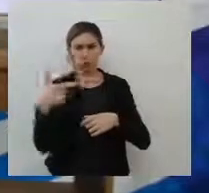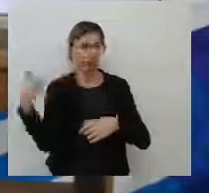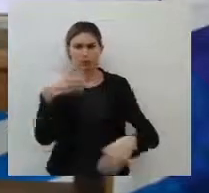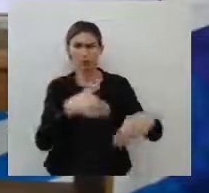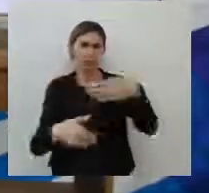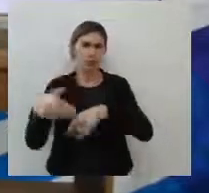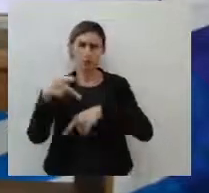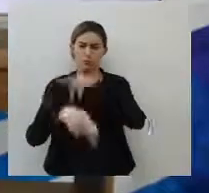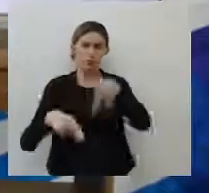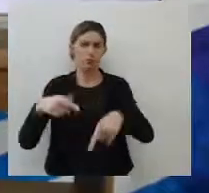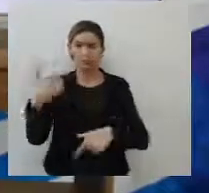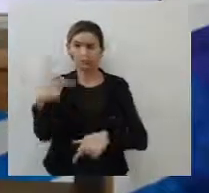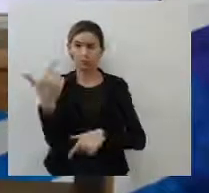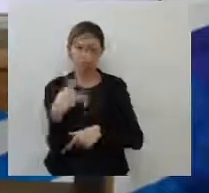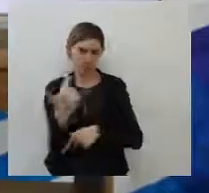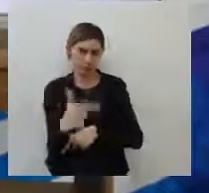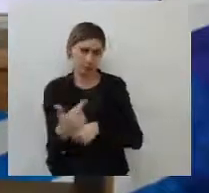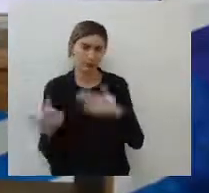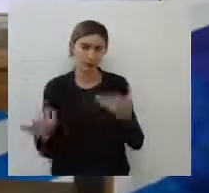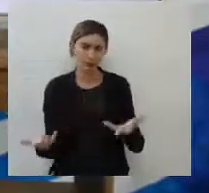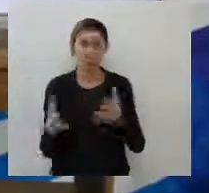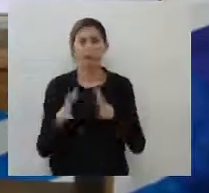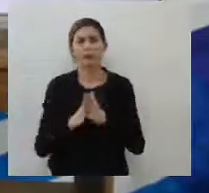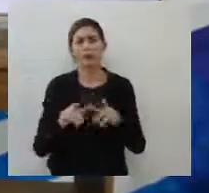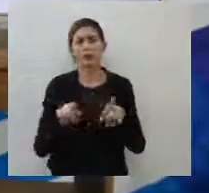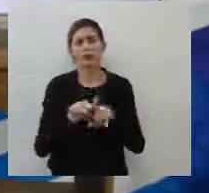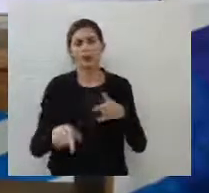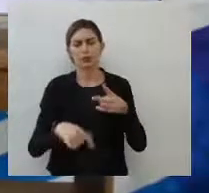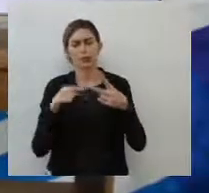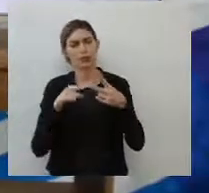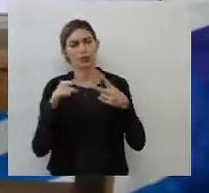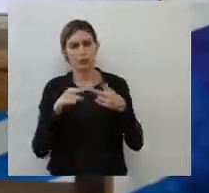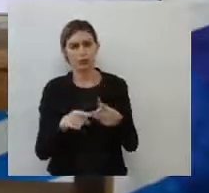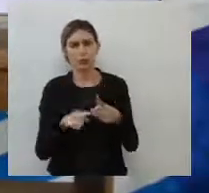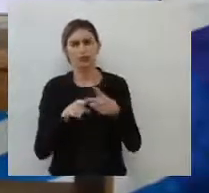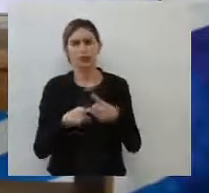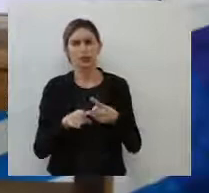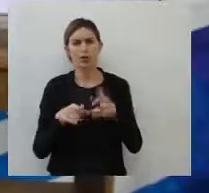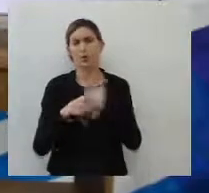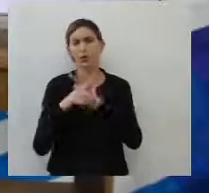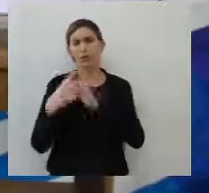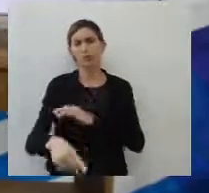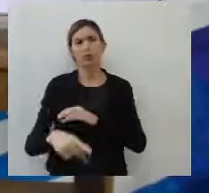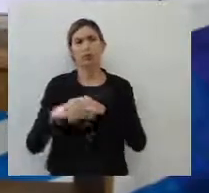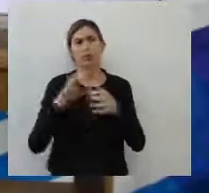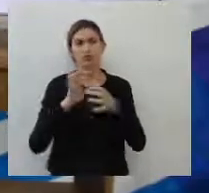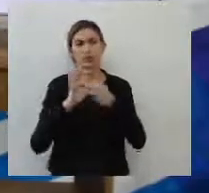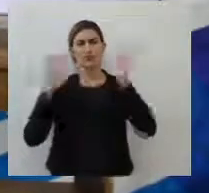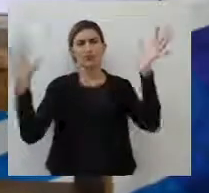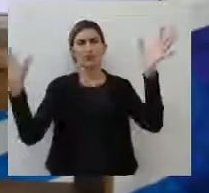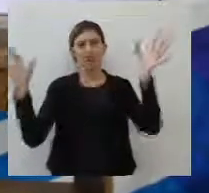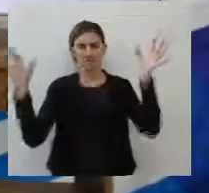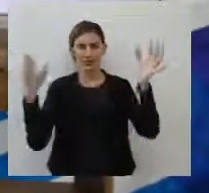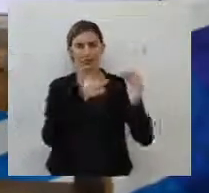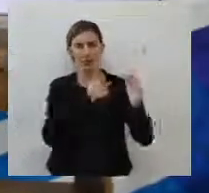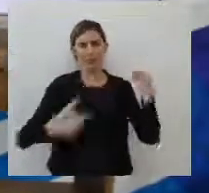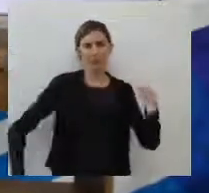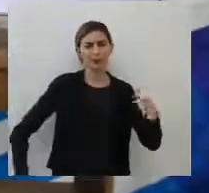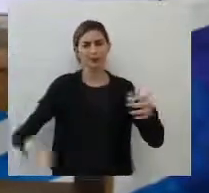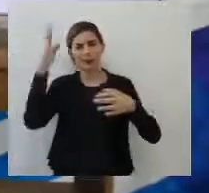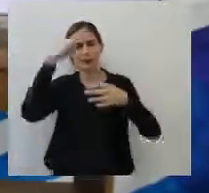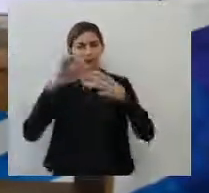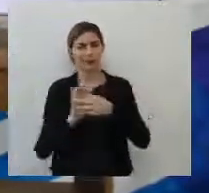participação popular, tá bem? E, em segunda instância, a própria proclamação da República, em novembro